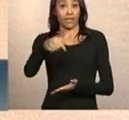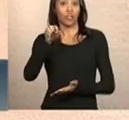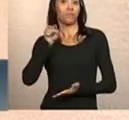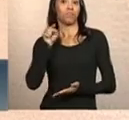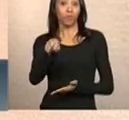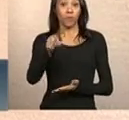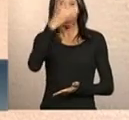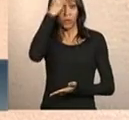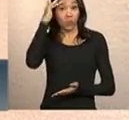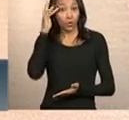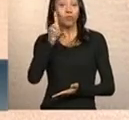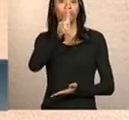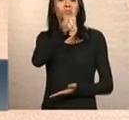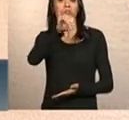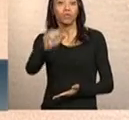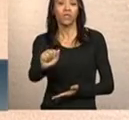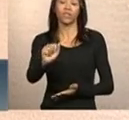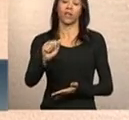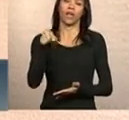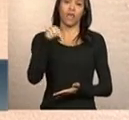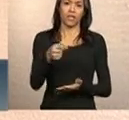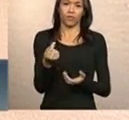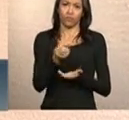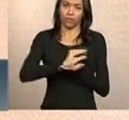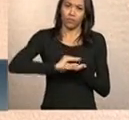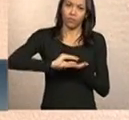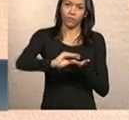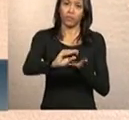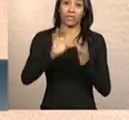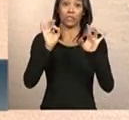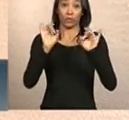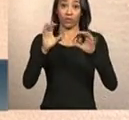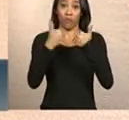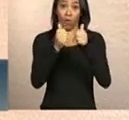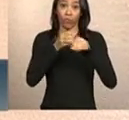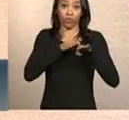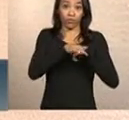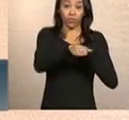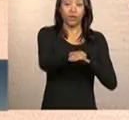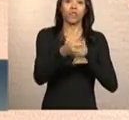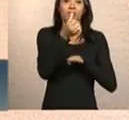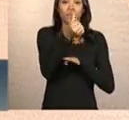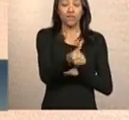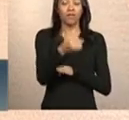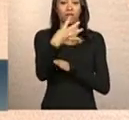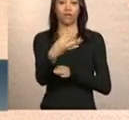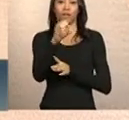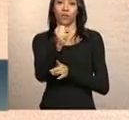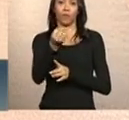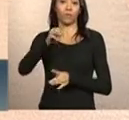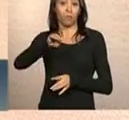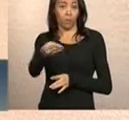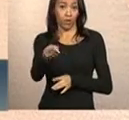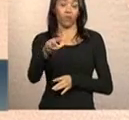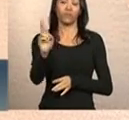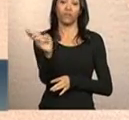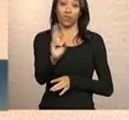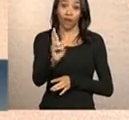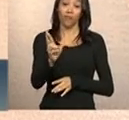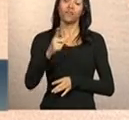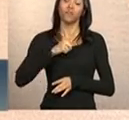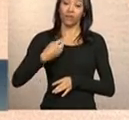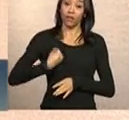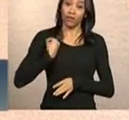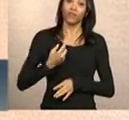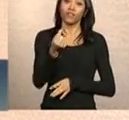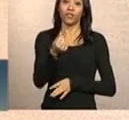dia. Os investimentos nesse corredor exclusivo de ônibus somam 648 milhões de reais e contam com